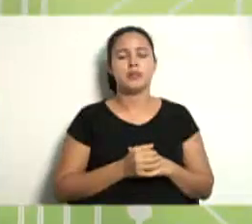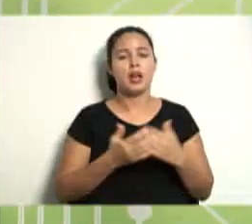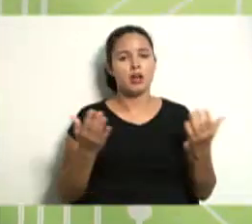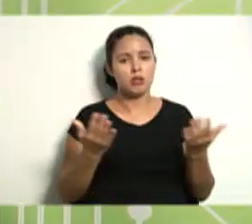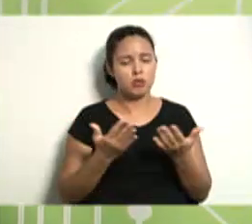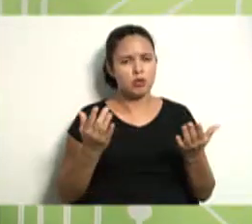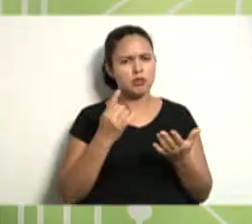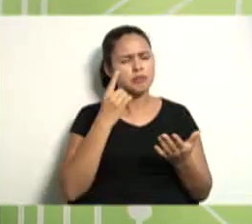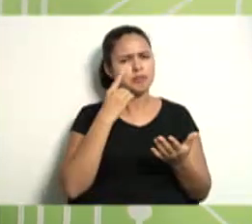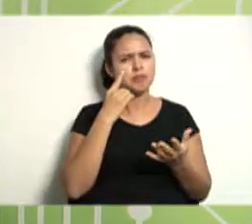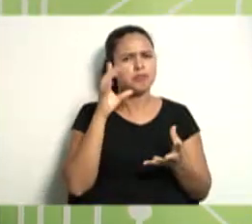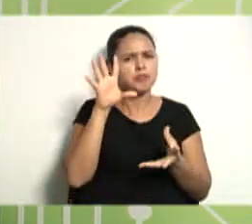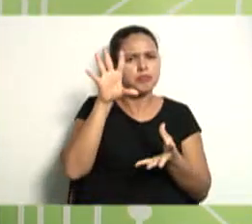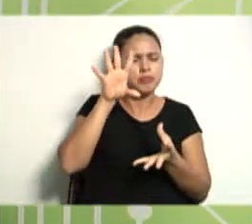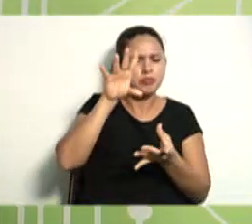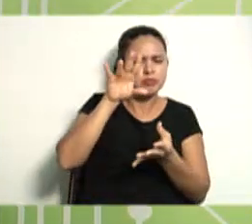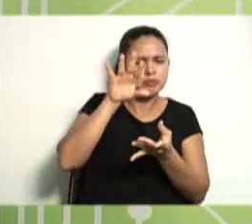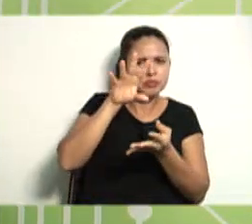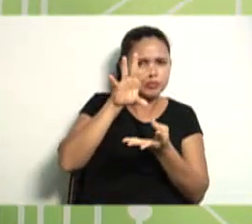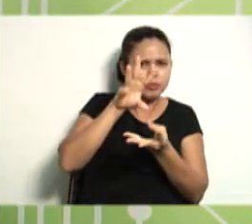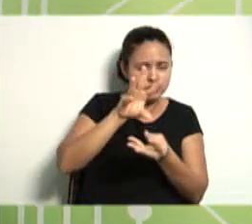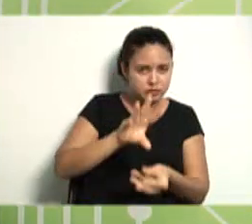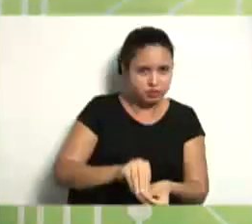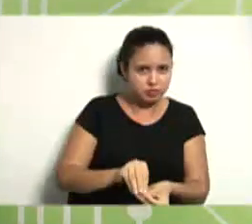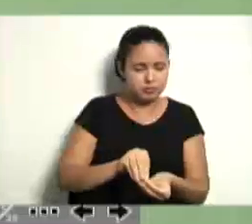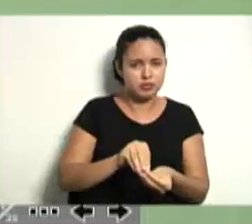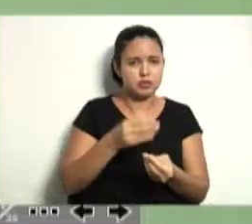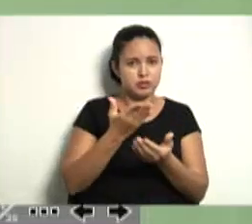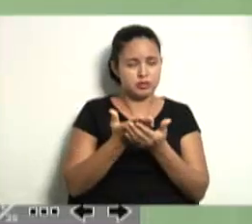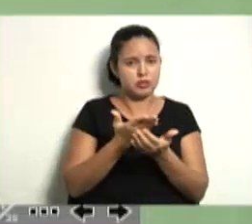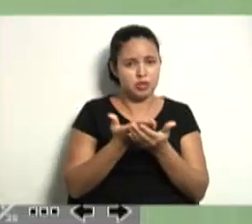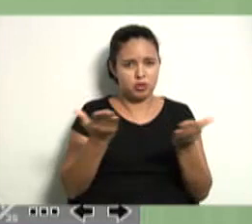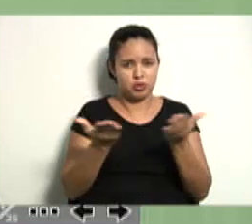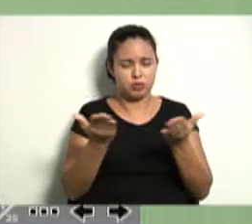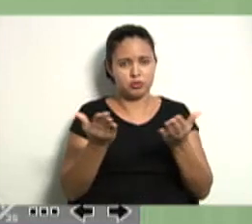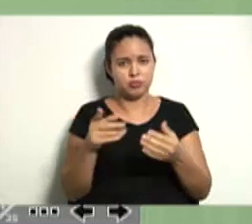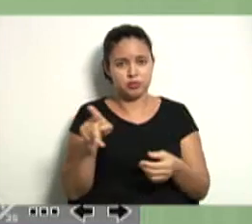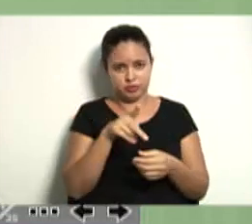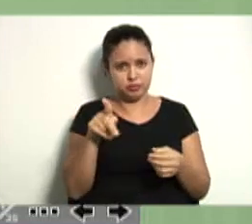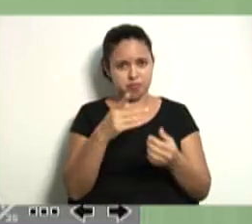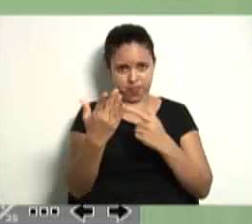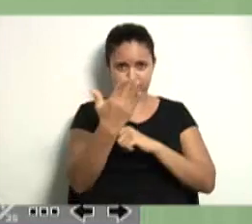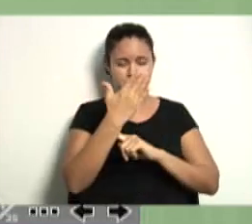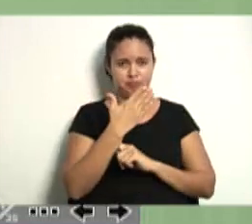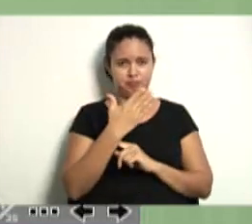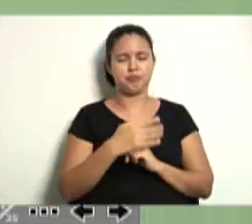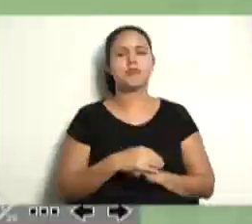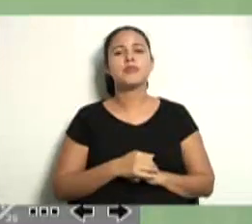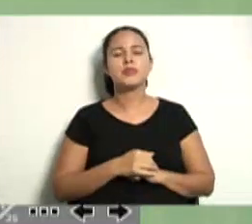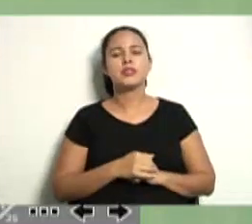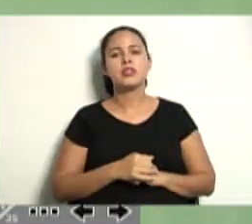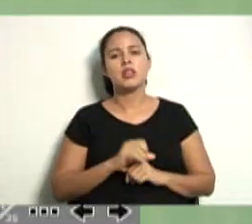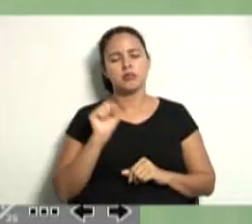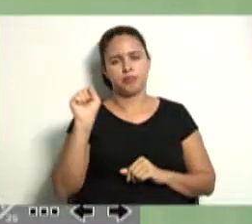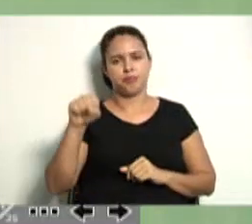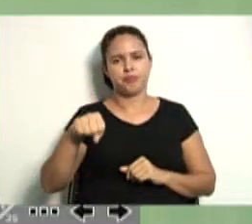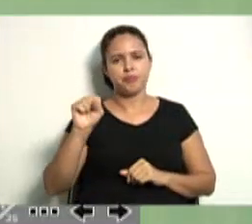um resuminho da nossa aula de hoje. Professor, o senhor pode me ajudar? Ah, sim, vamos